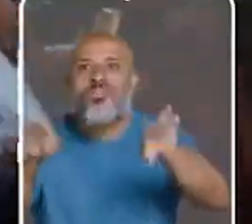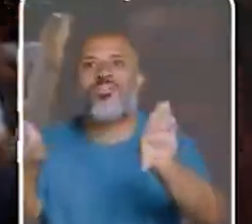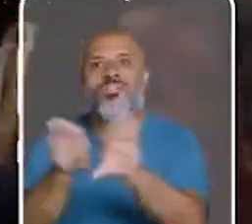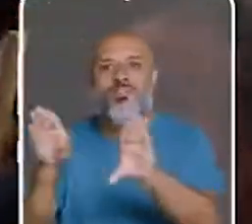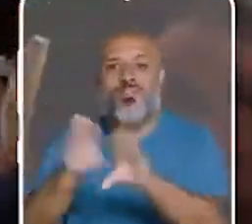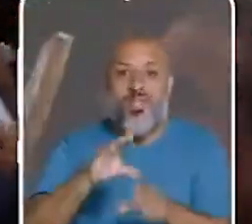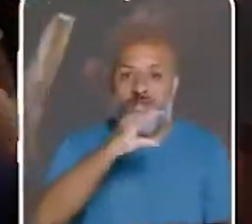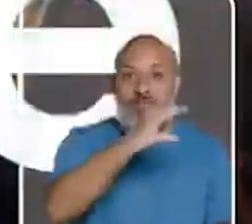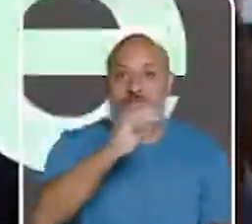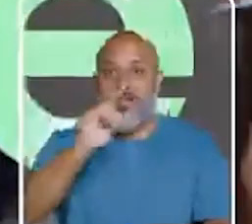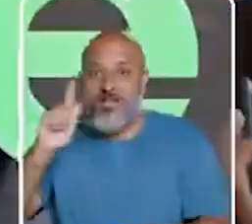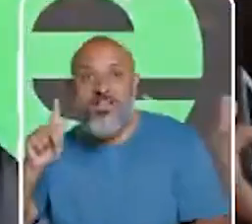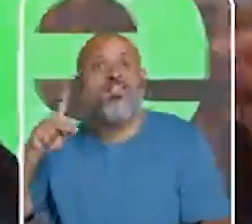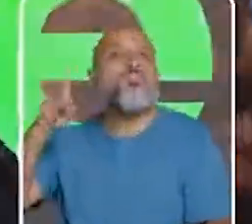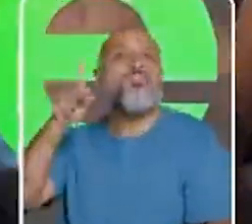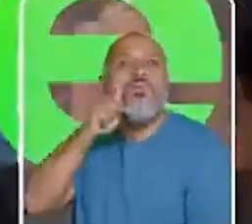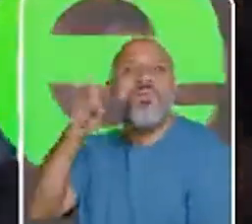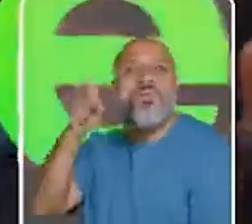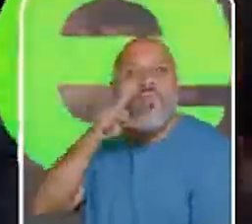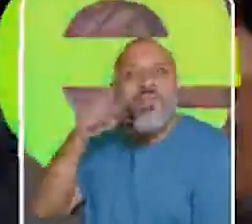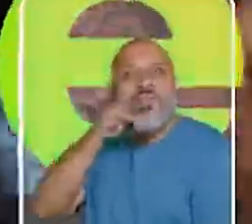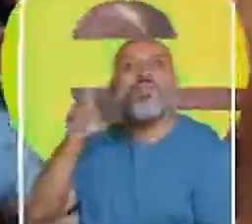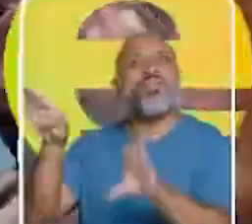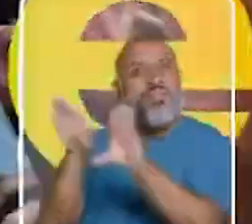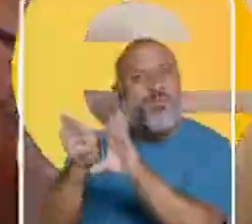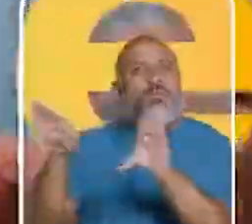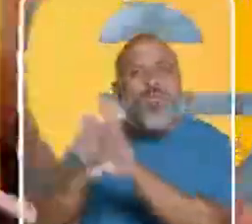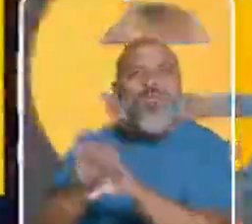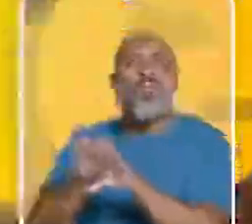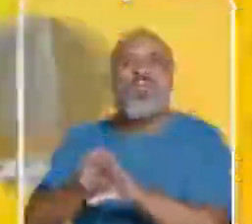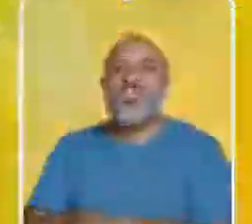Viu também em Campina Grande, na Paraíba.